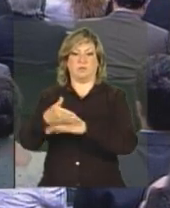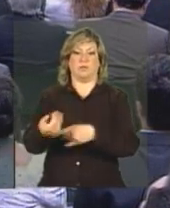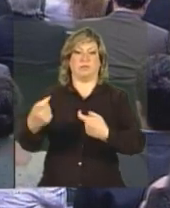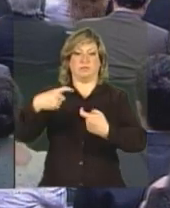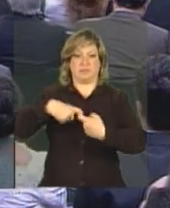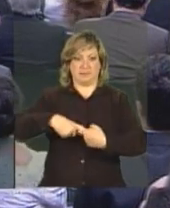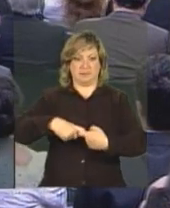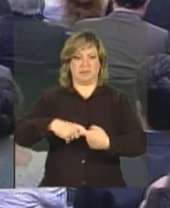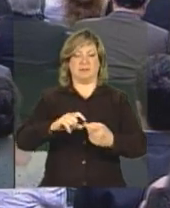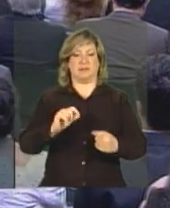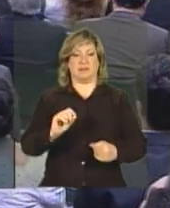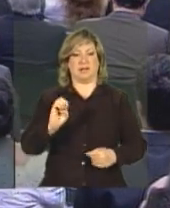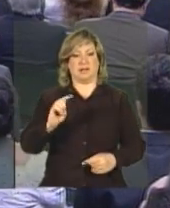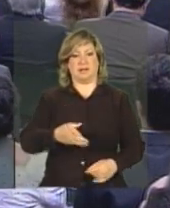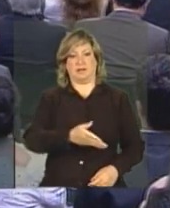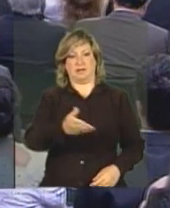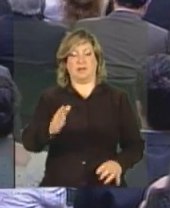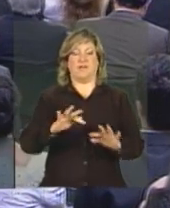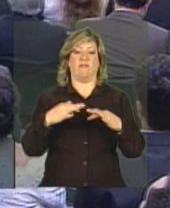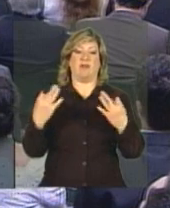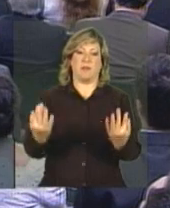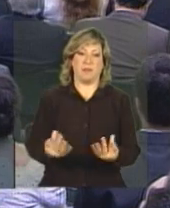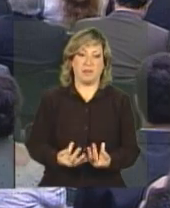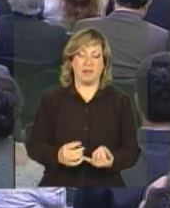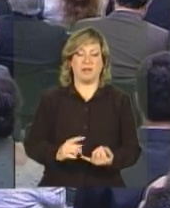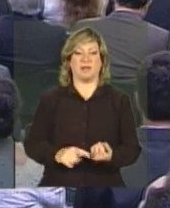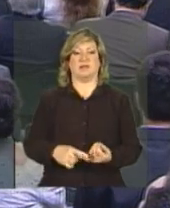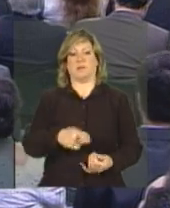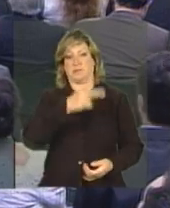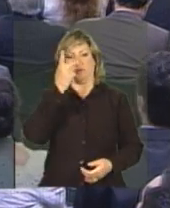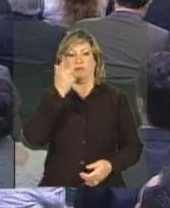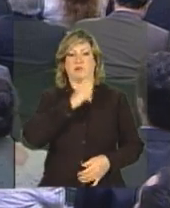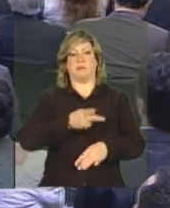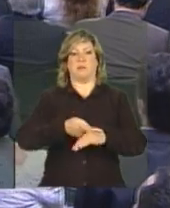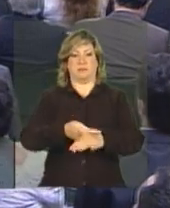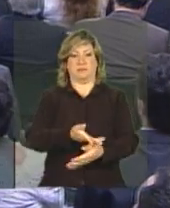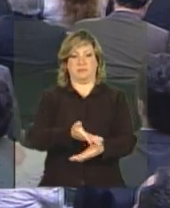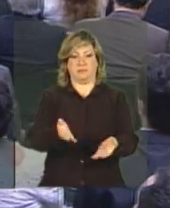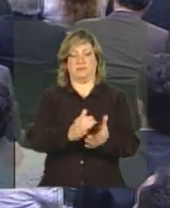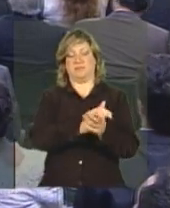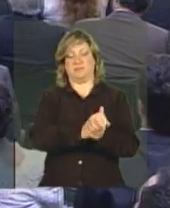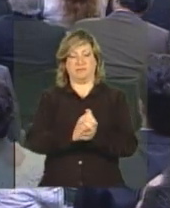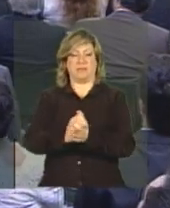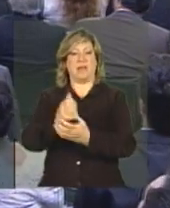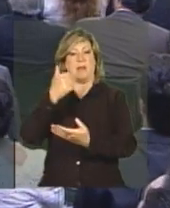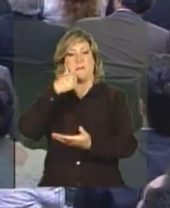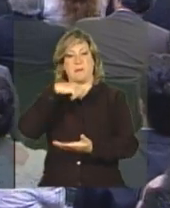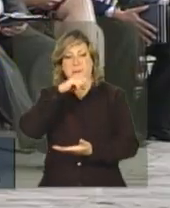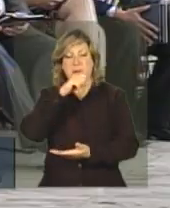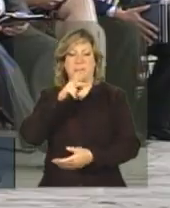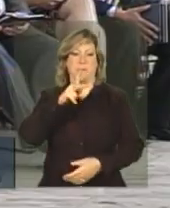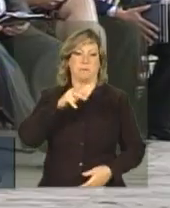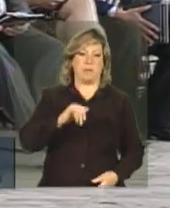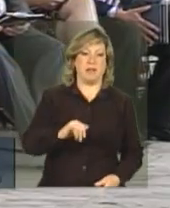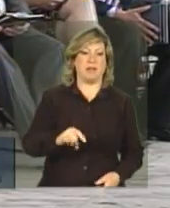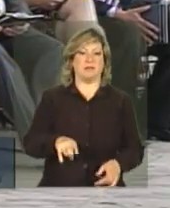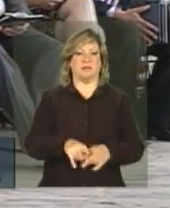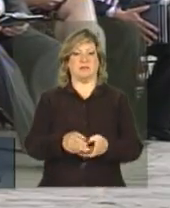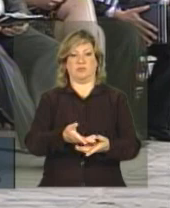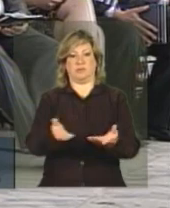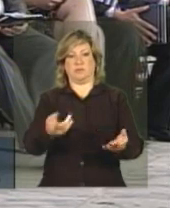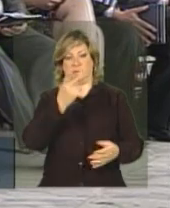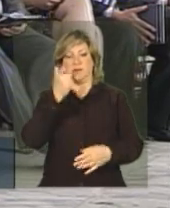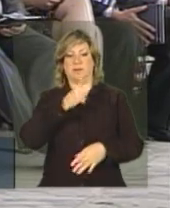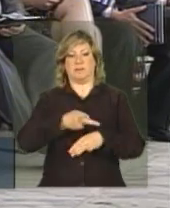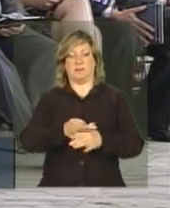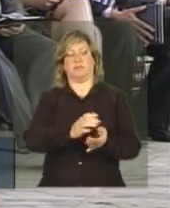parceiras, que são os familiares dos premiados, as mães e os pais dos premiados.